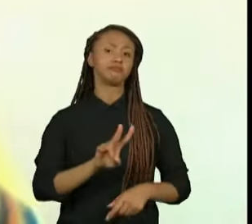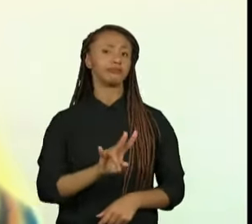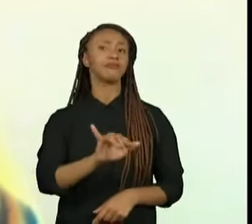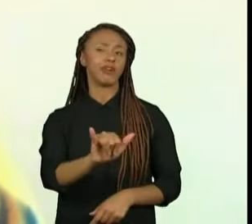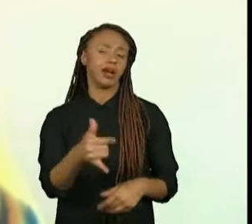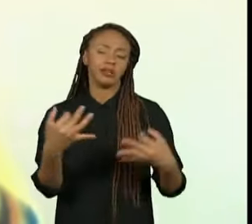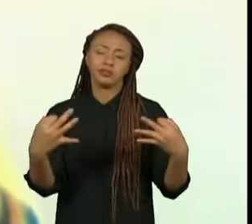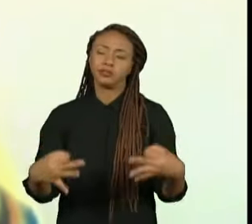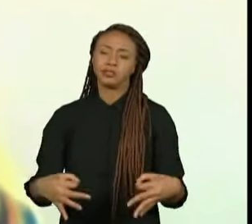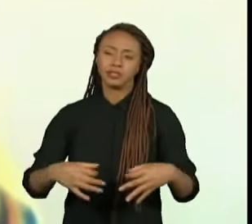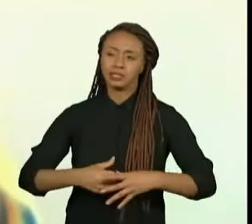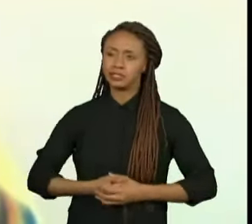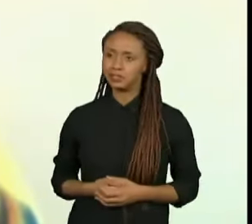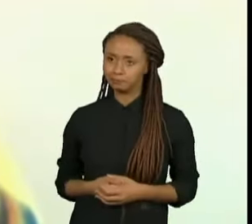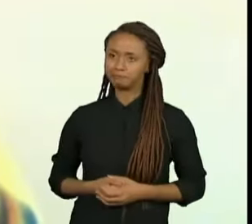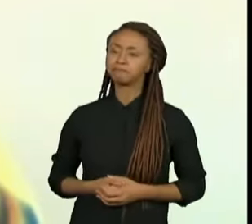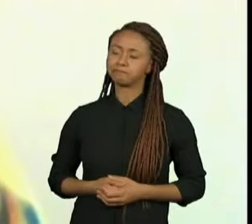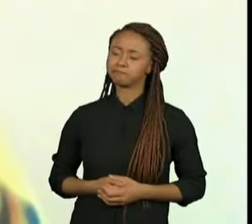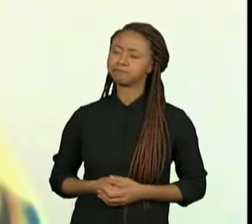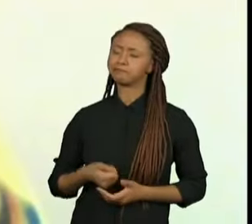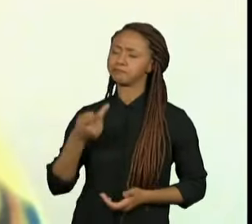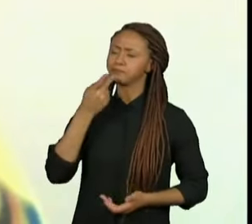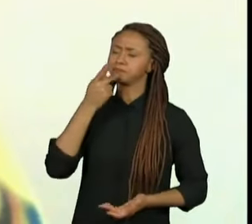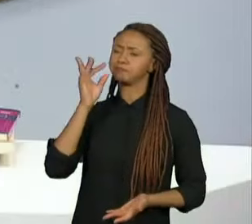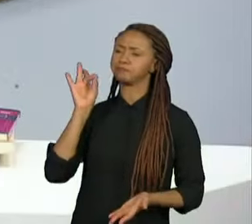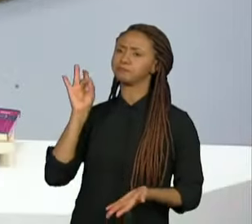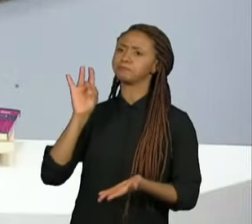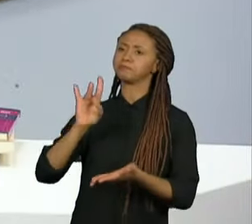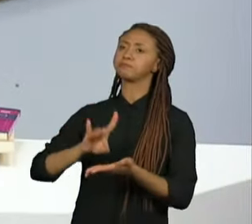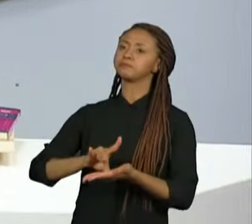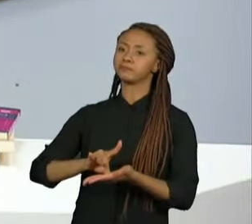não tenho a menor dúvida de afirmar que